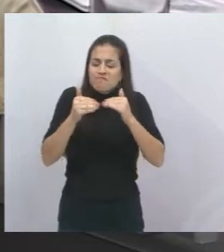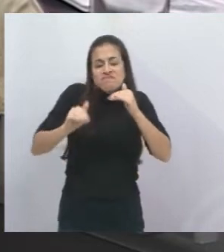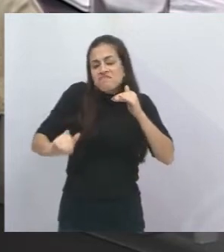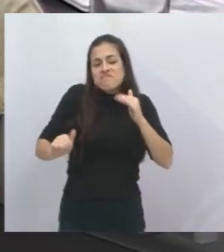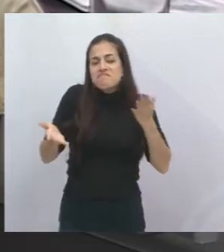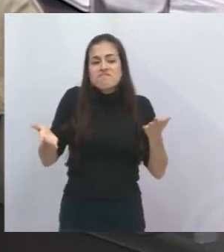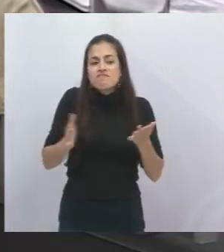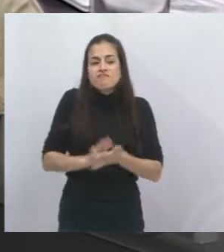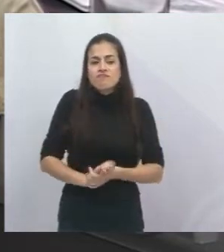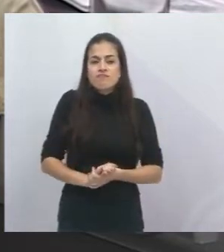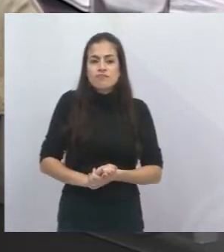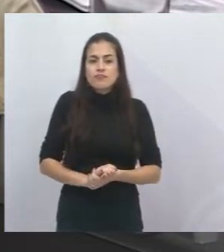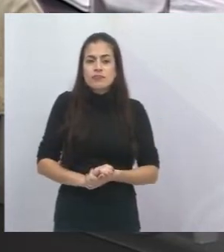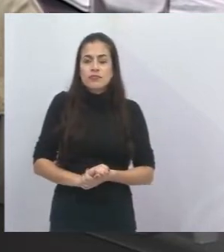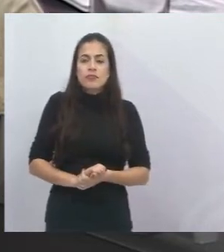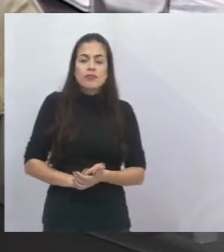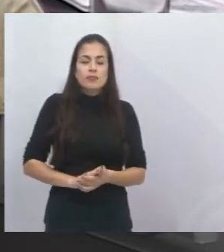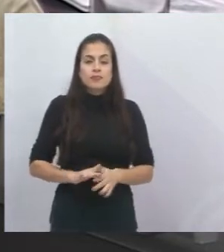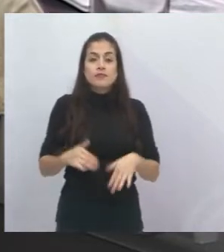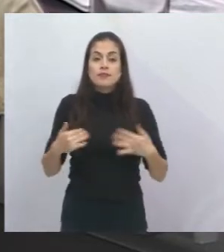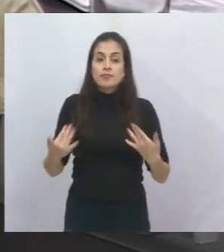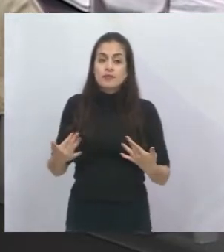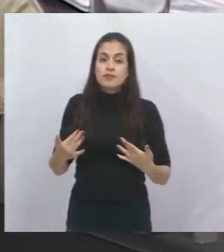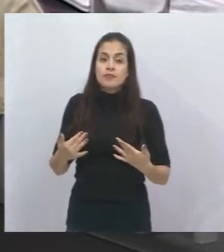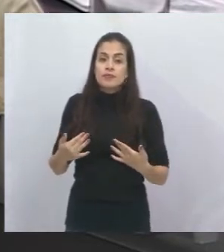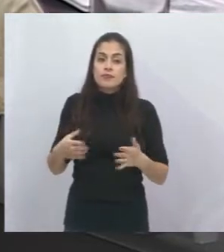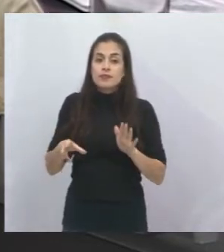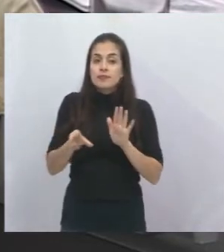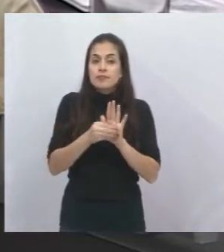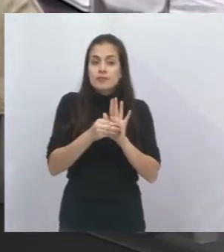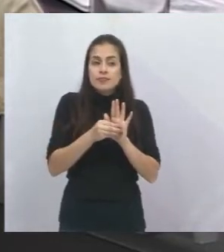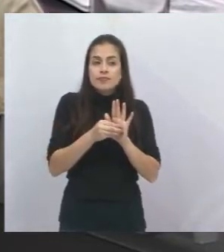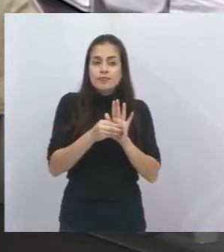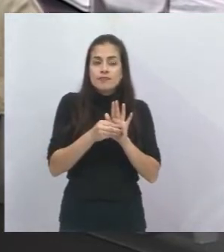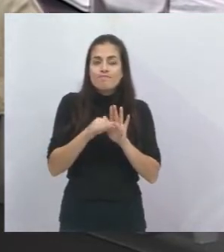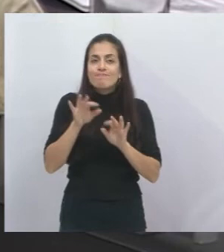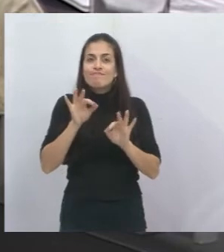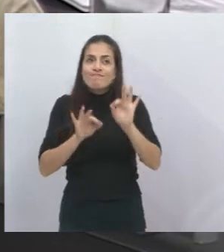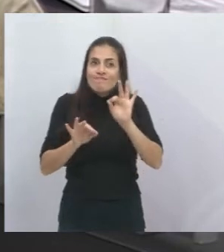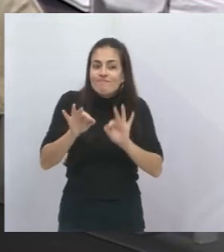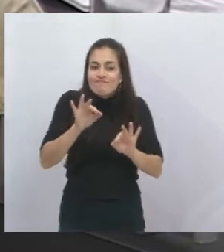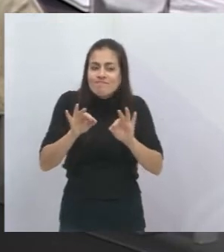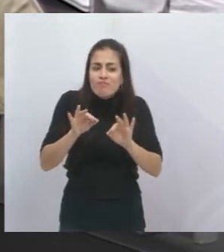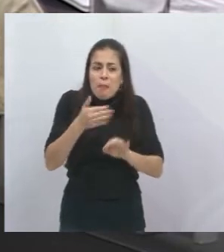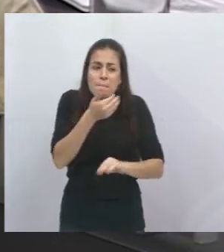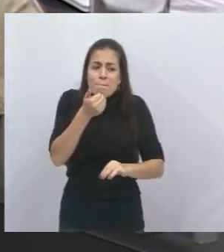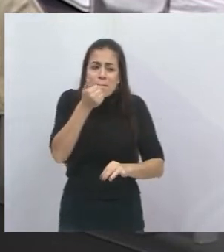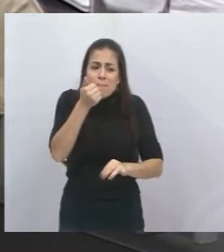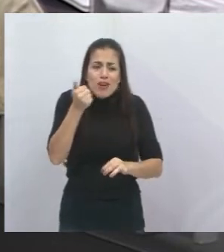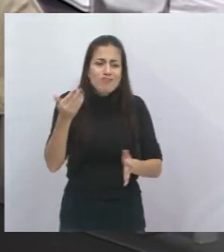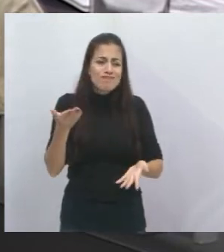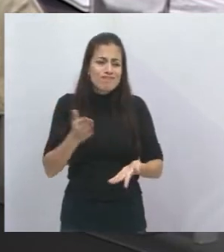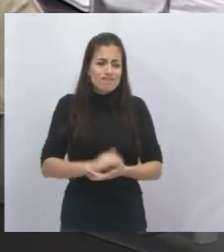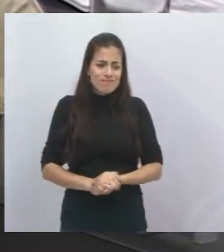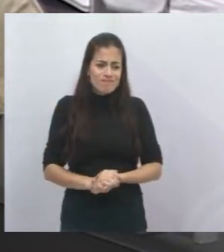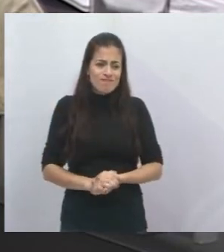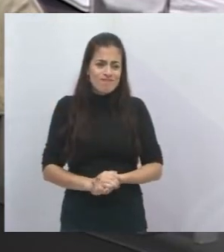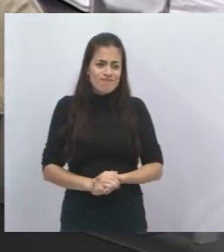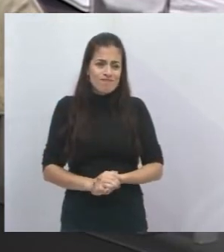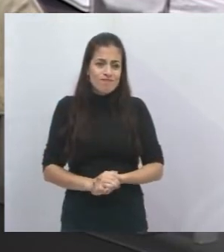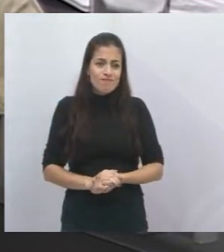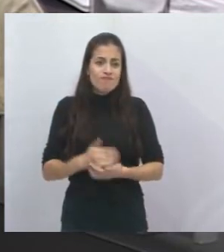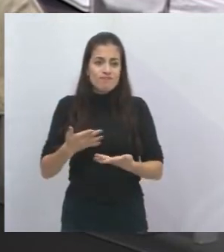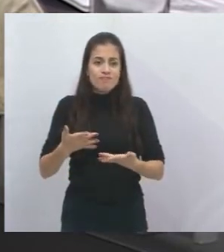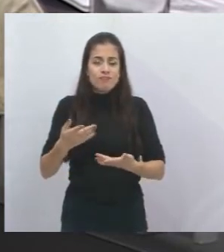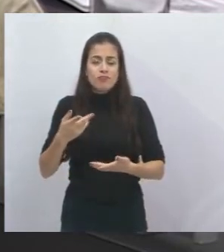corre através de emendas, de uma forma de tornar menos pior esse projeto. E foi o que aconteceu aqui. Justamente como o